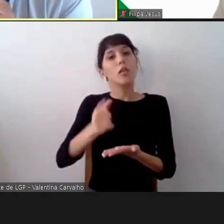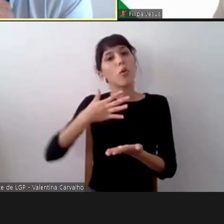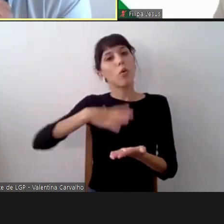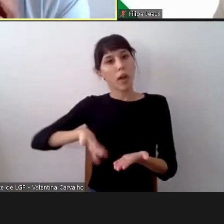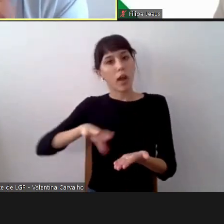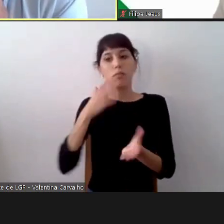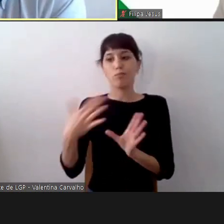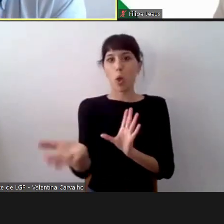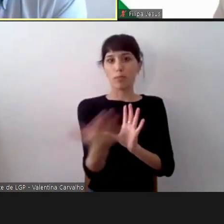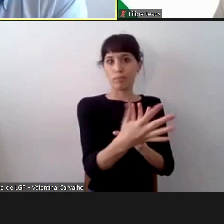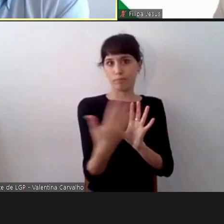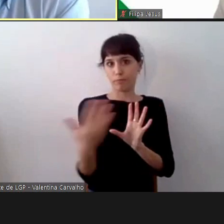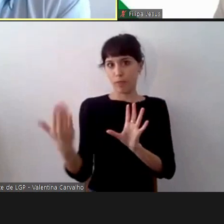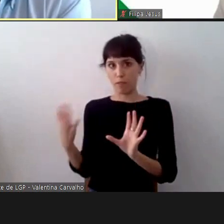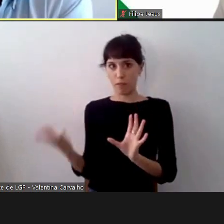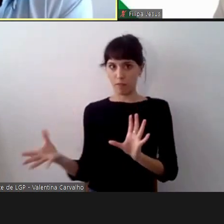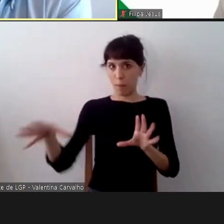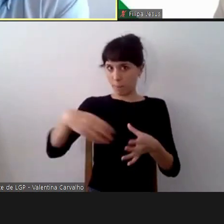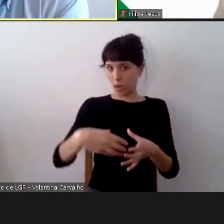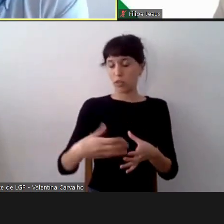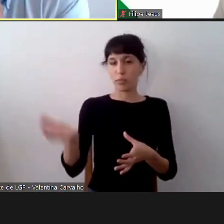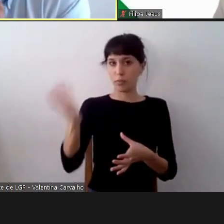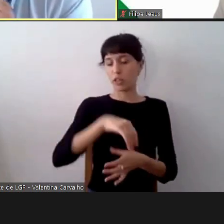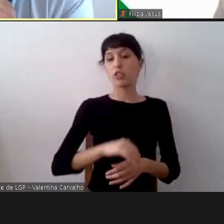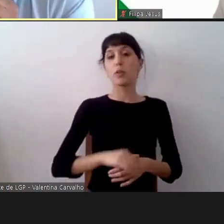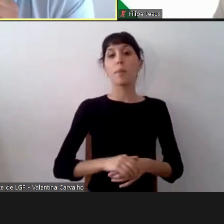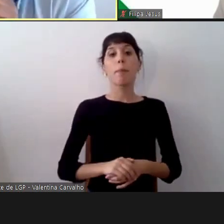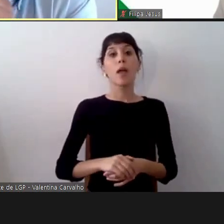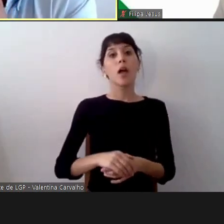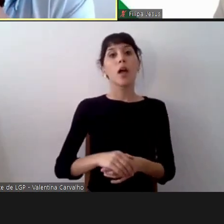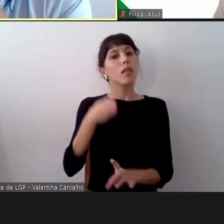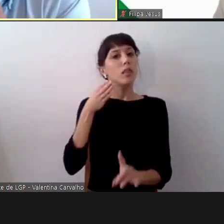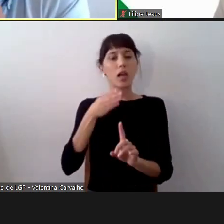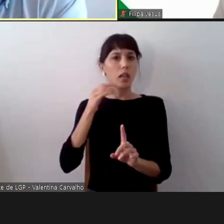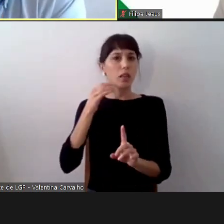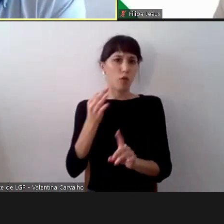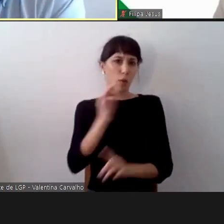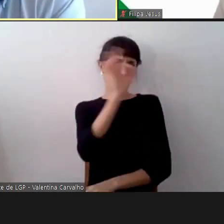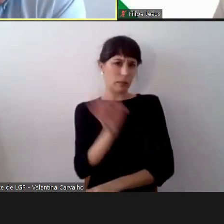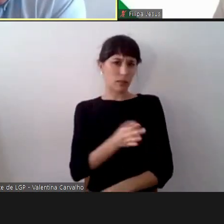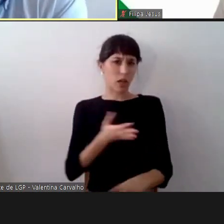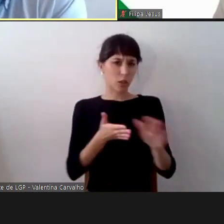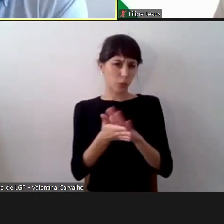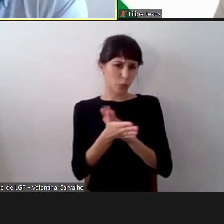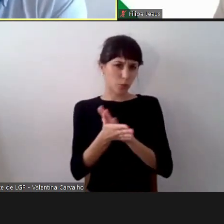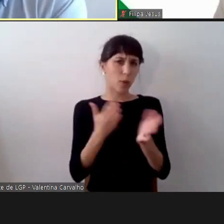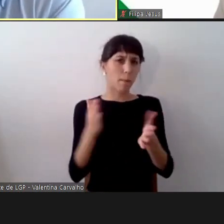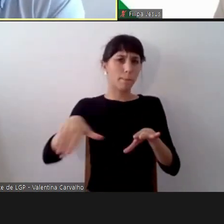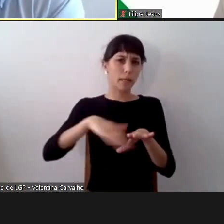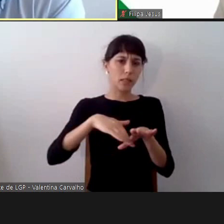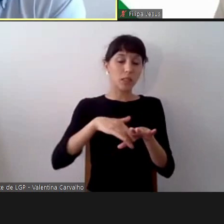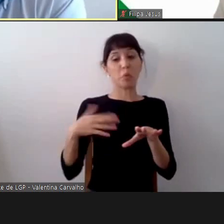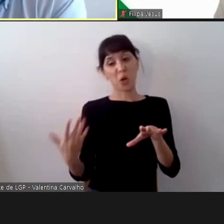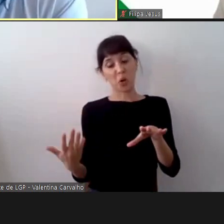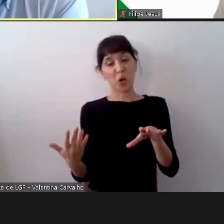pessoas, eu diria de forma direta que aquilo que tem sido a taxa de adesão ainda neste momento é baixa, mas eu poderia